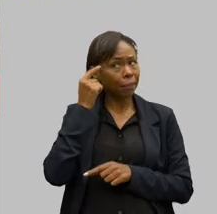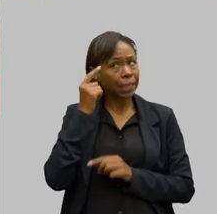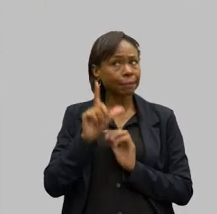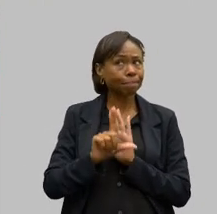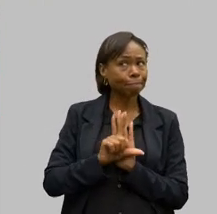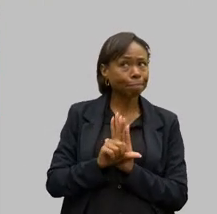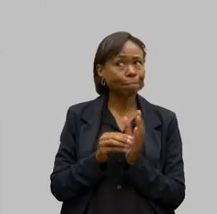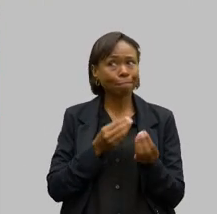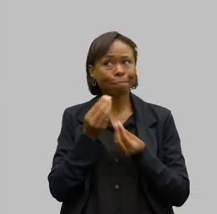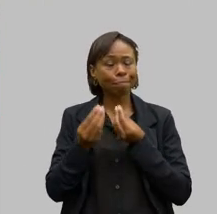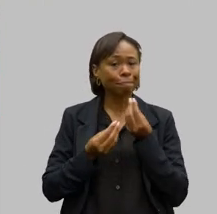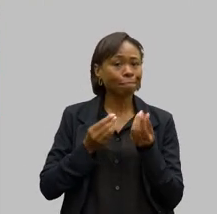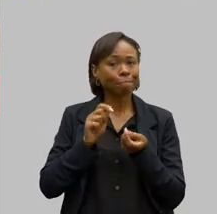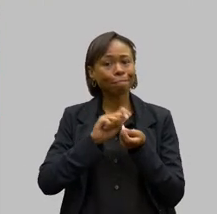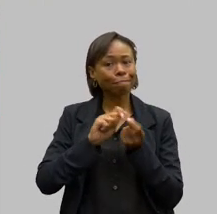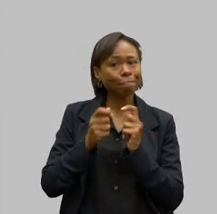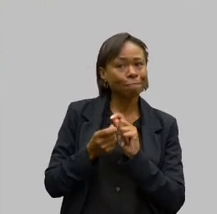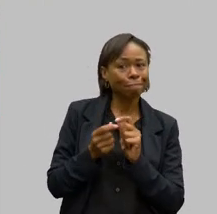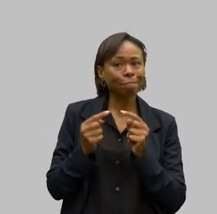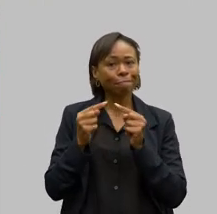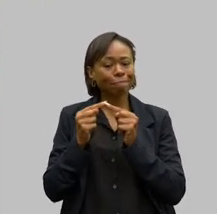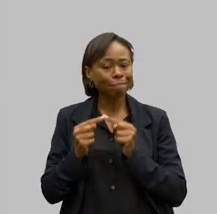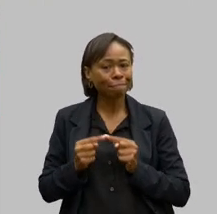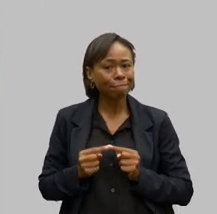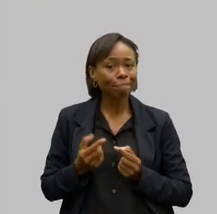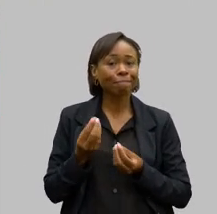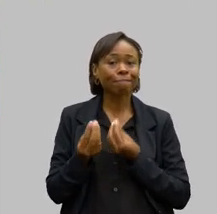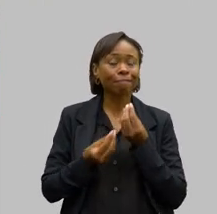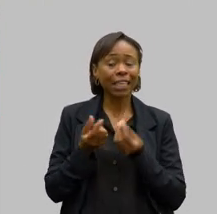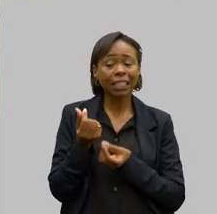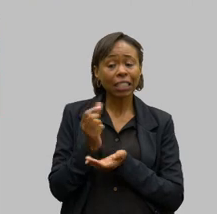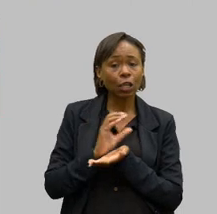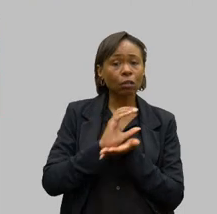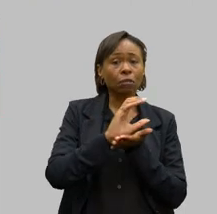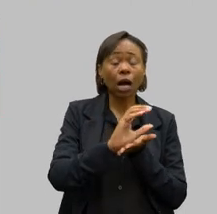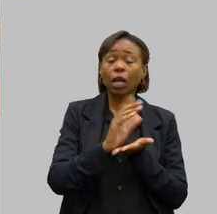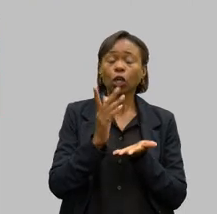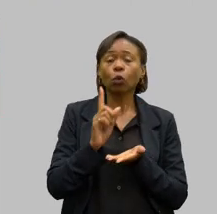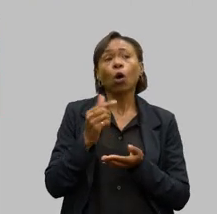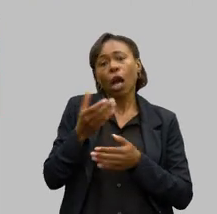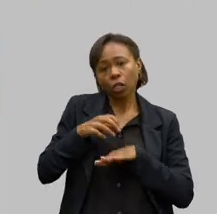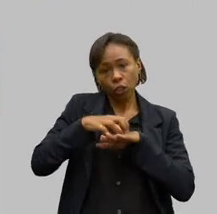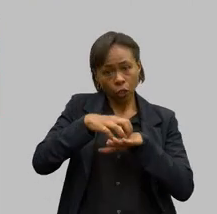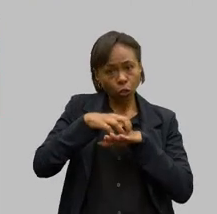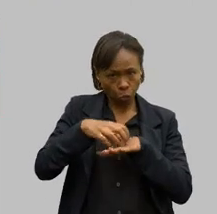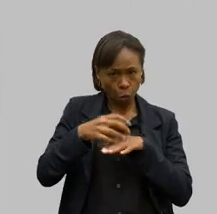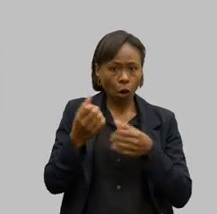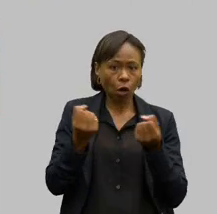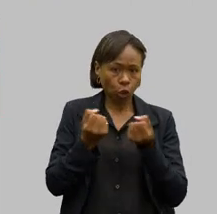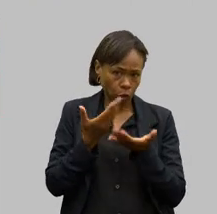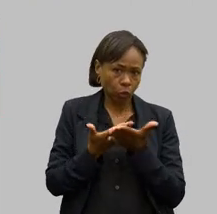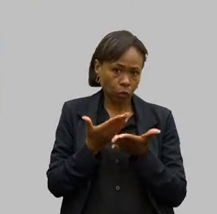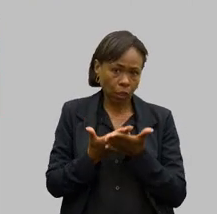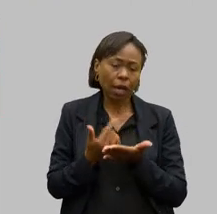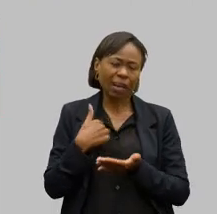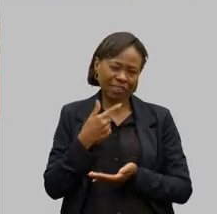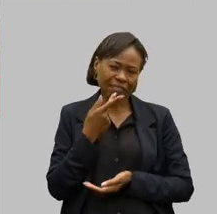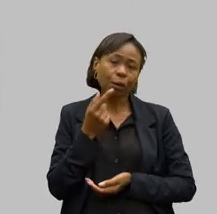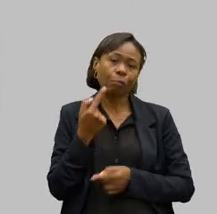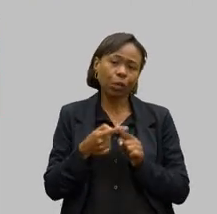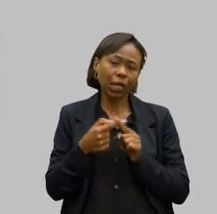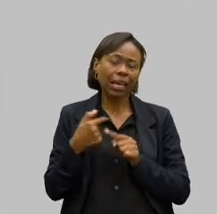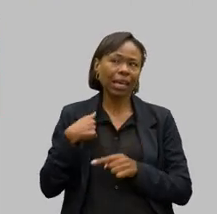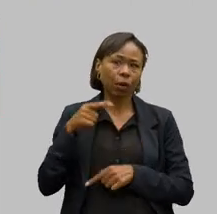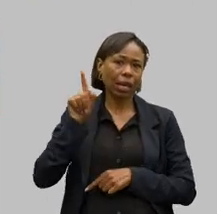de adequar a enviar, repassar para as prefeituras o transporte escolar. Eu falo porque eu acompanho a prefeitura de